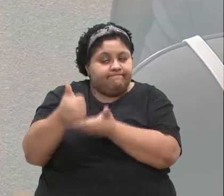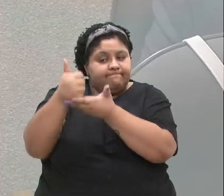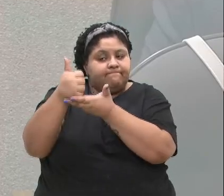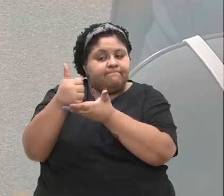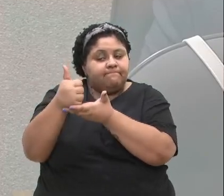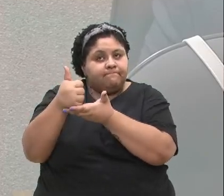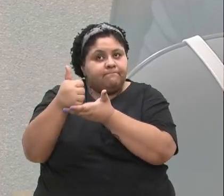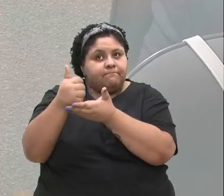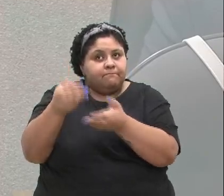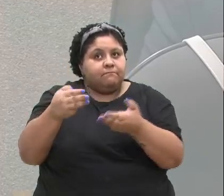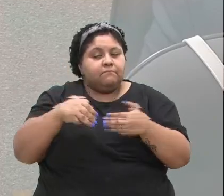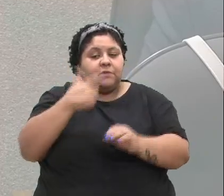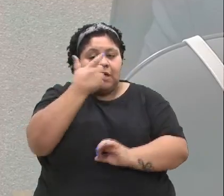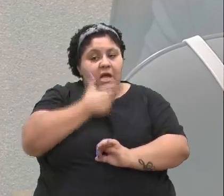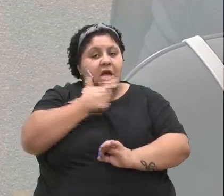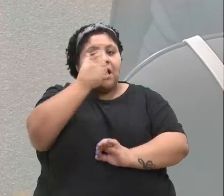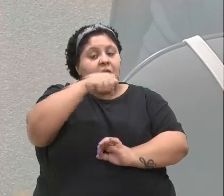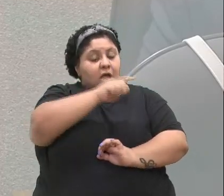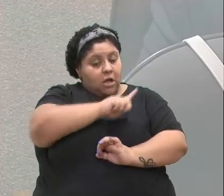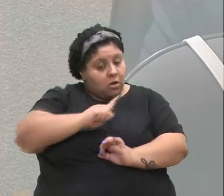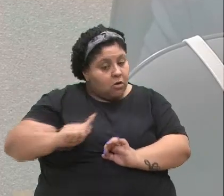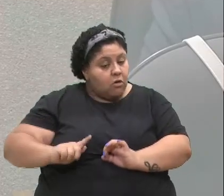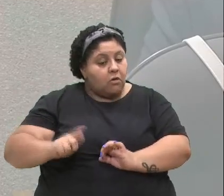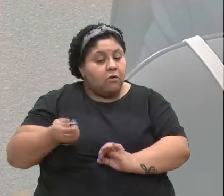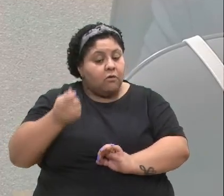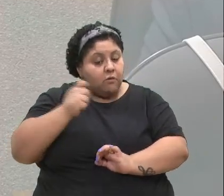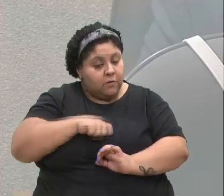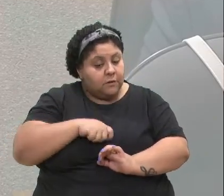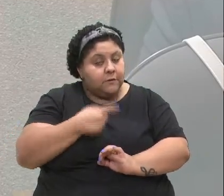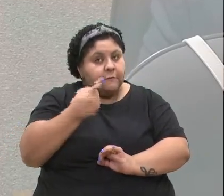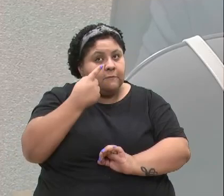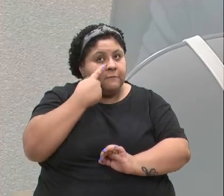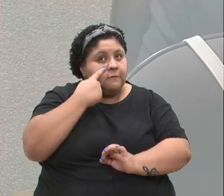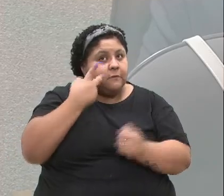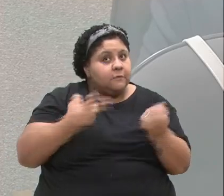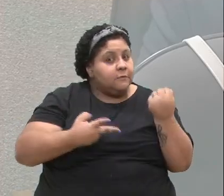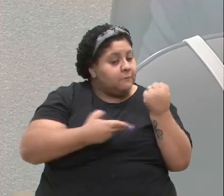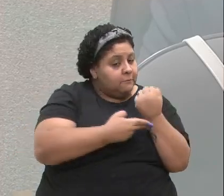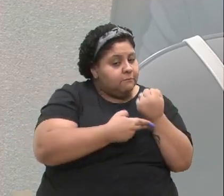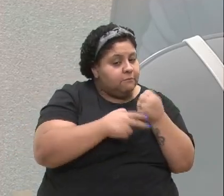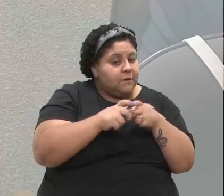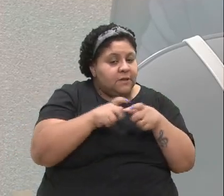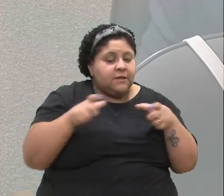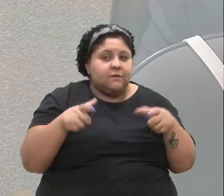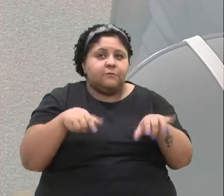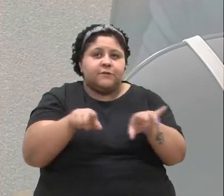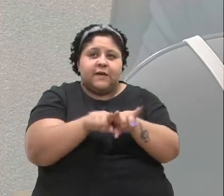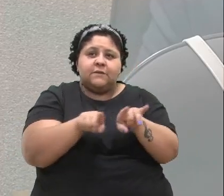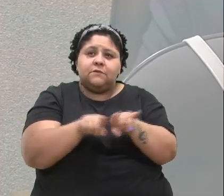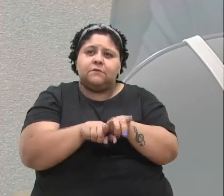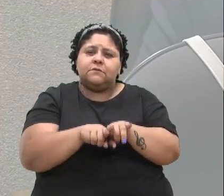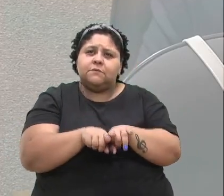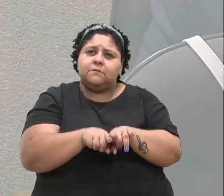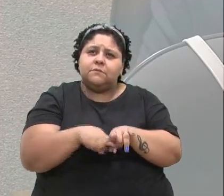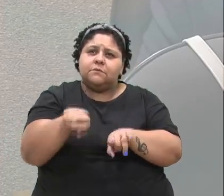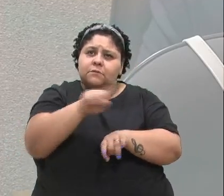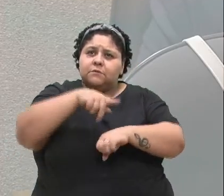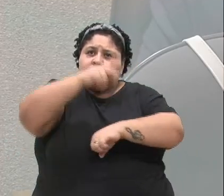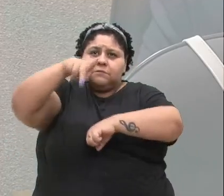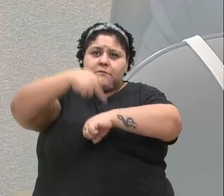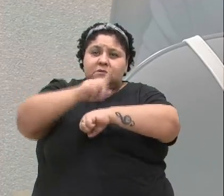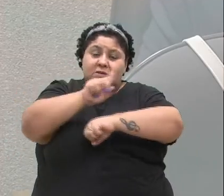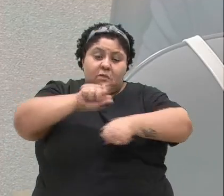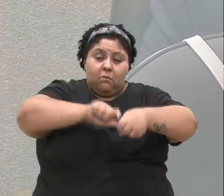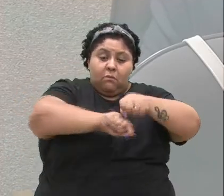moção. Acho que sim, o governo precisa rever este corte, é muito grande, e a gente sabe que se o país não investir